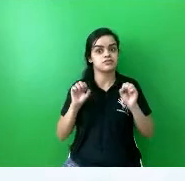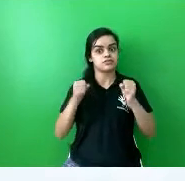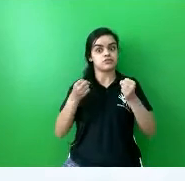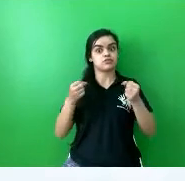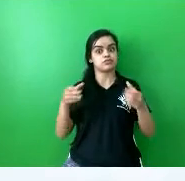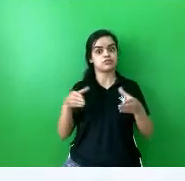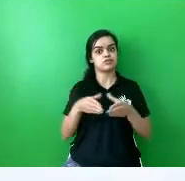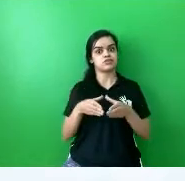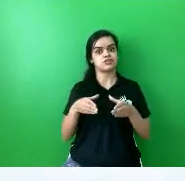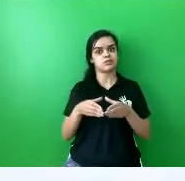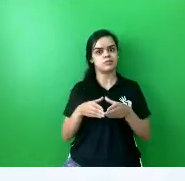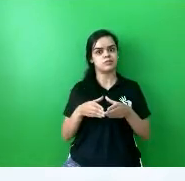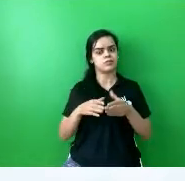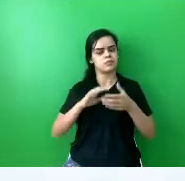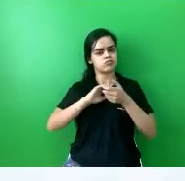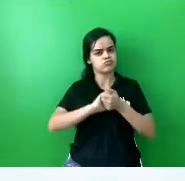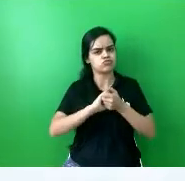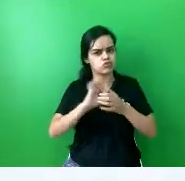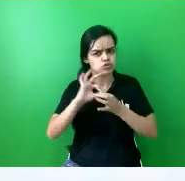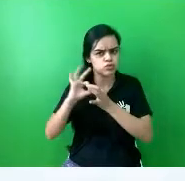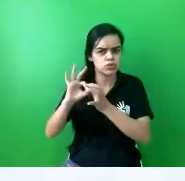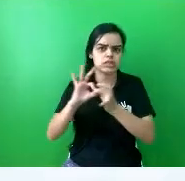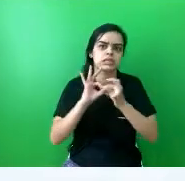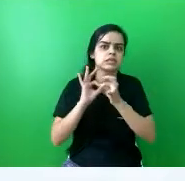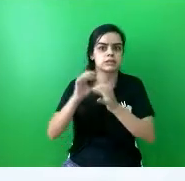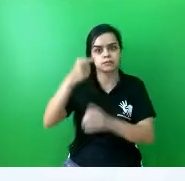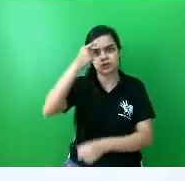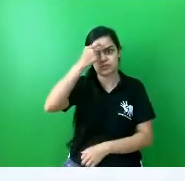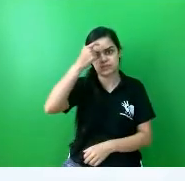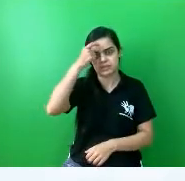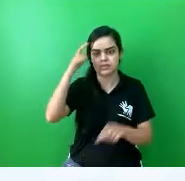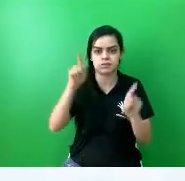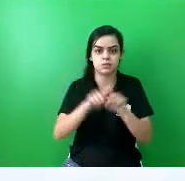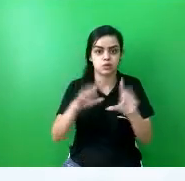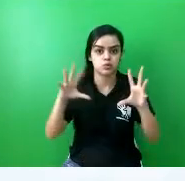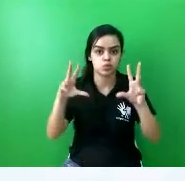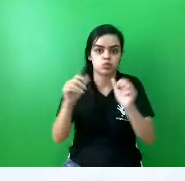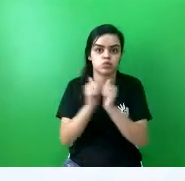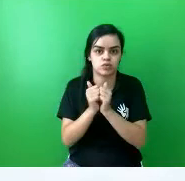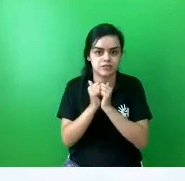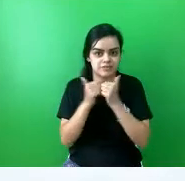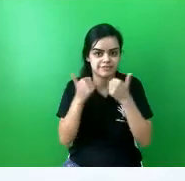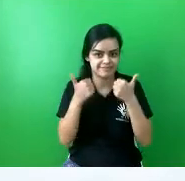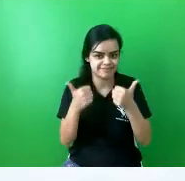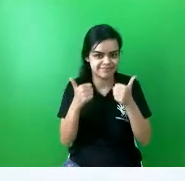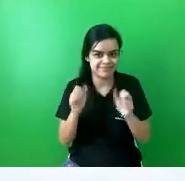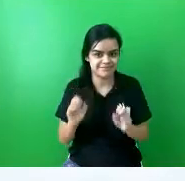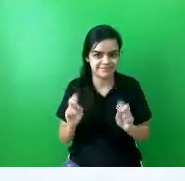Vamos dar as mãos, gente, ter tolerância e passar por isso todo mundo junto. Vamos passar.